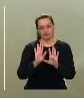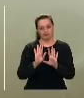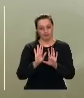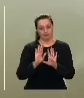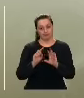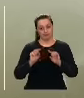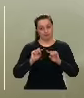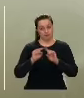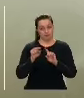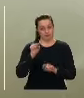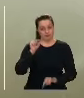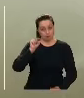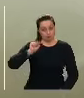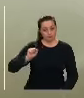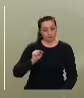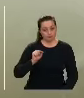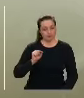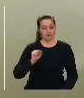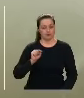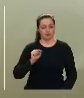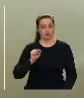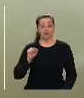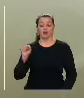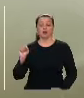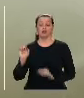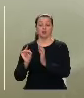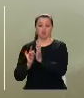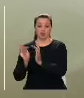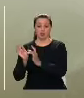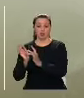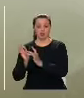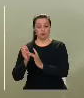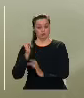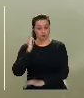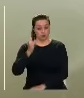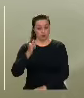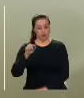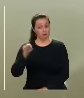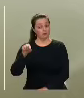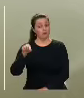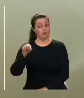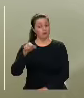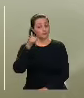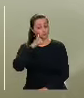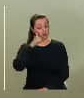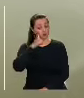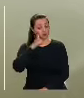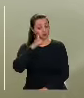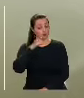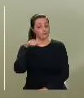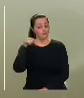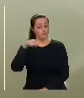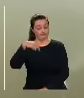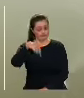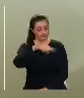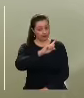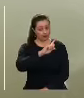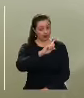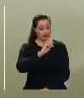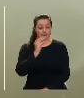ponto e vírgula: Jesus, vai-te e não peques mais, não